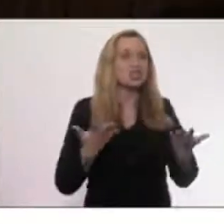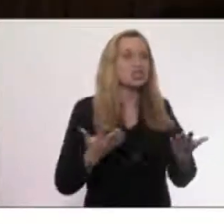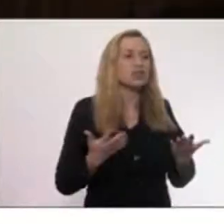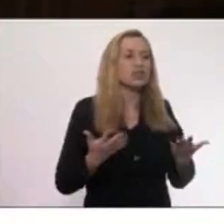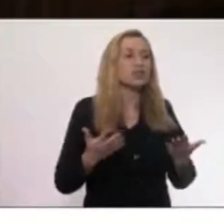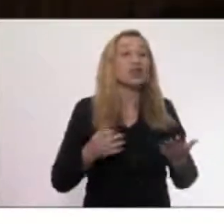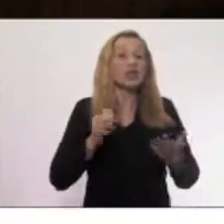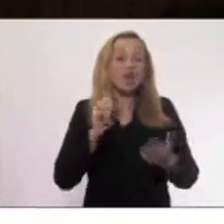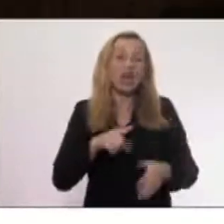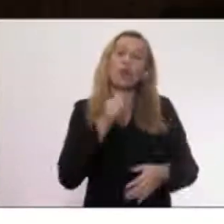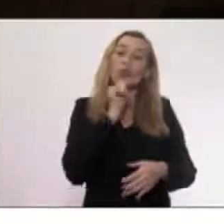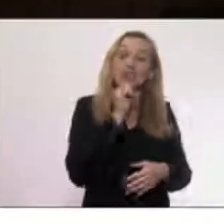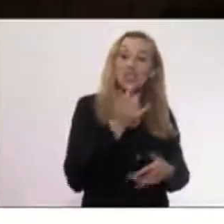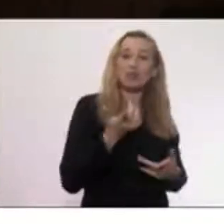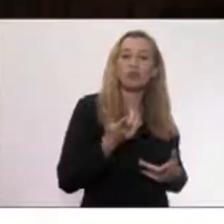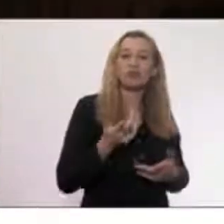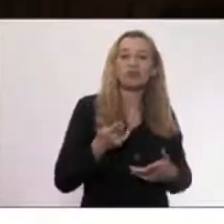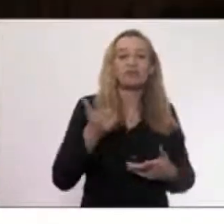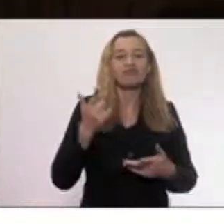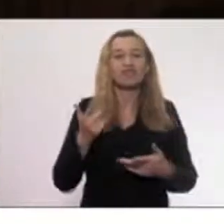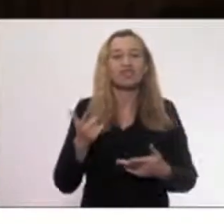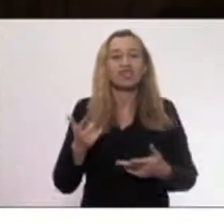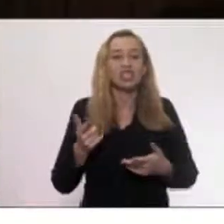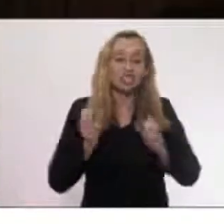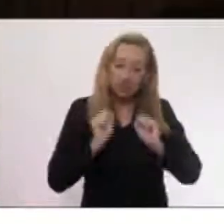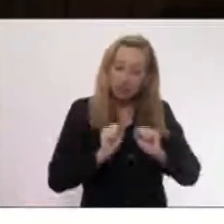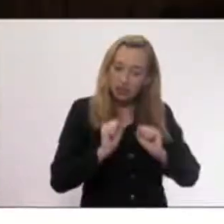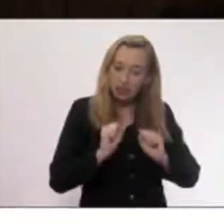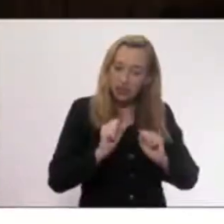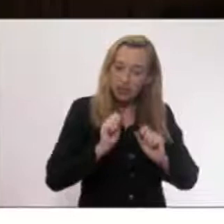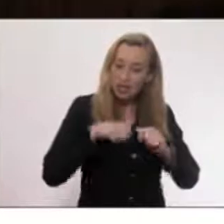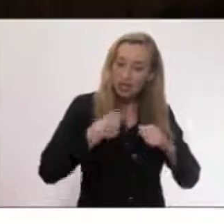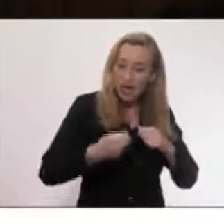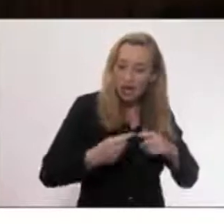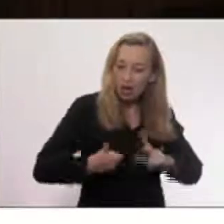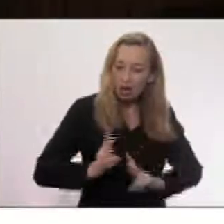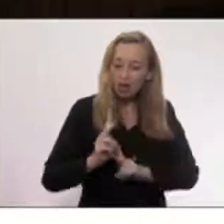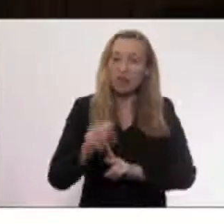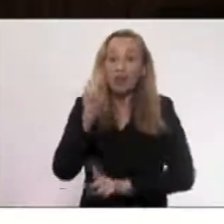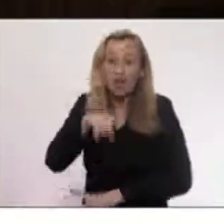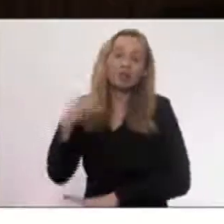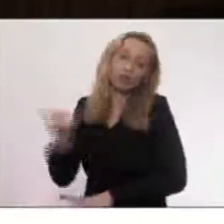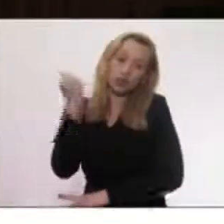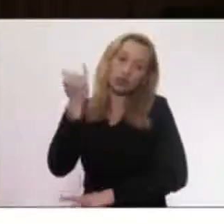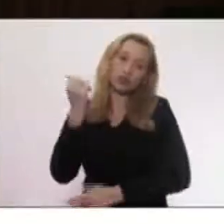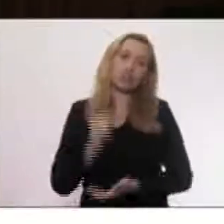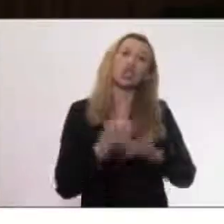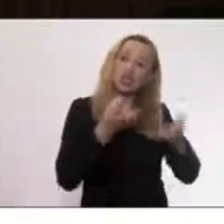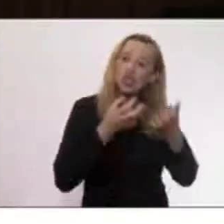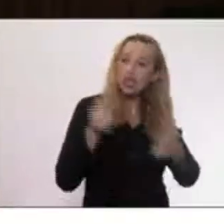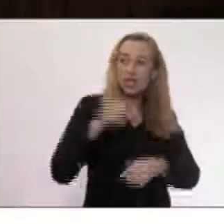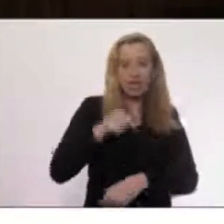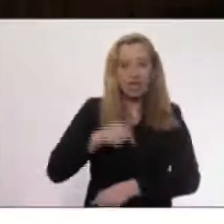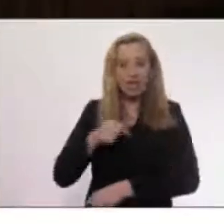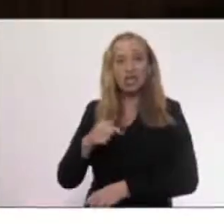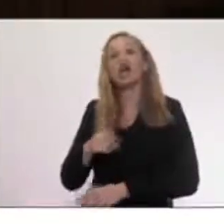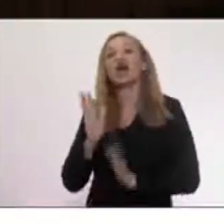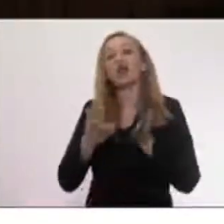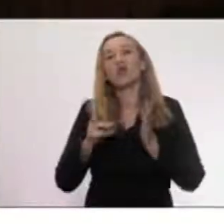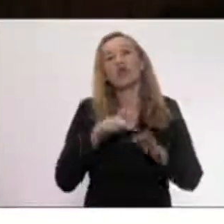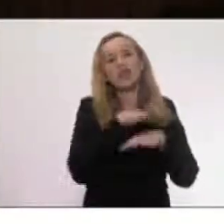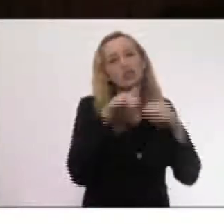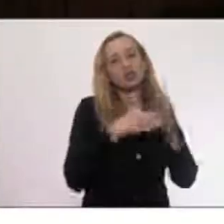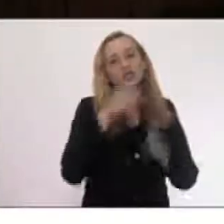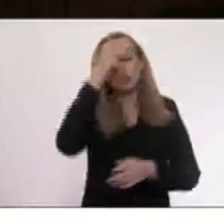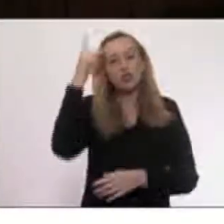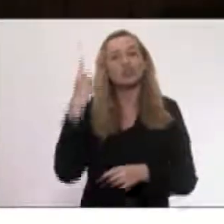já serve de exemplo de inspiração. E dar continuidade a isso é de suma importância. Eu queria aqui, agora para todas as